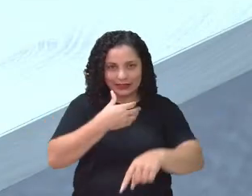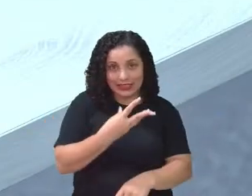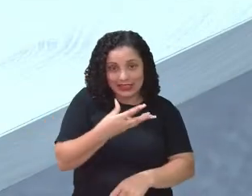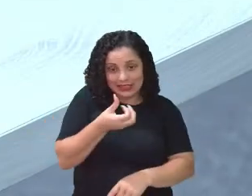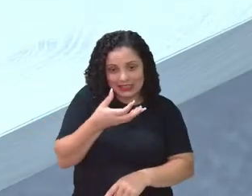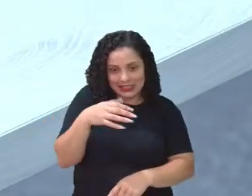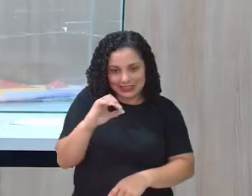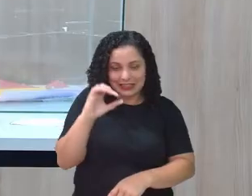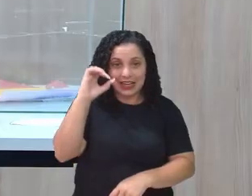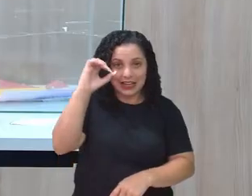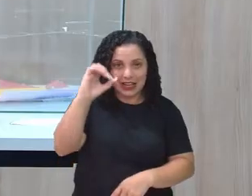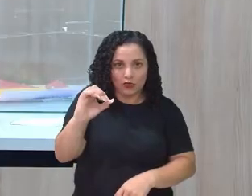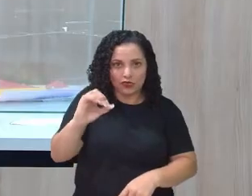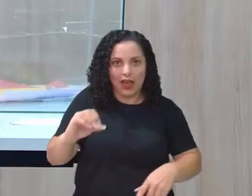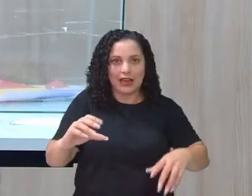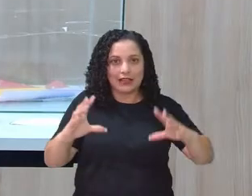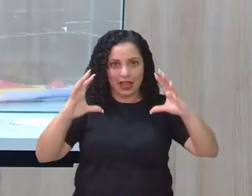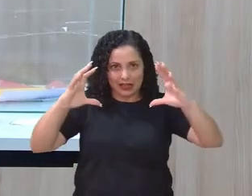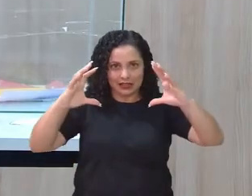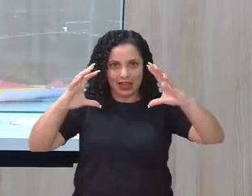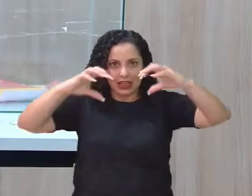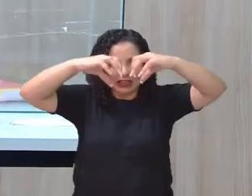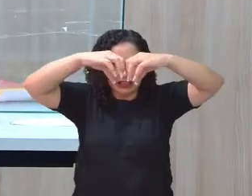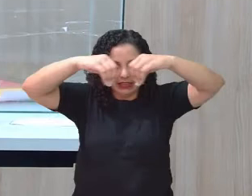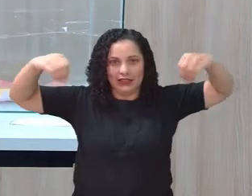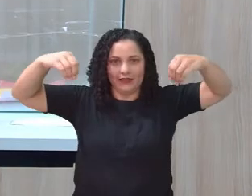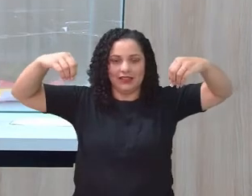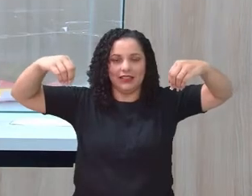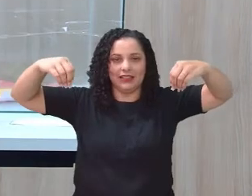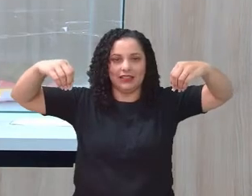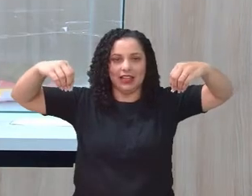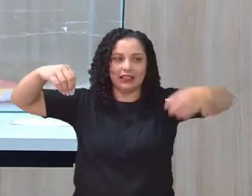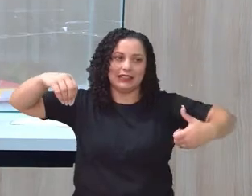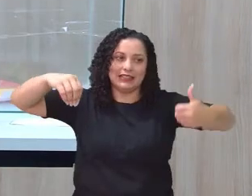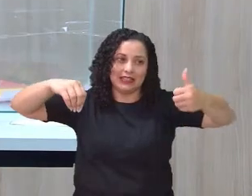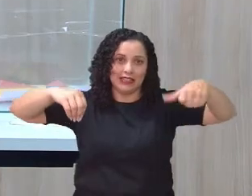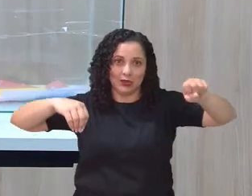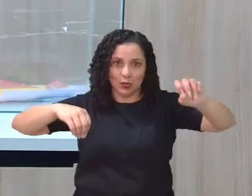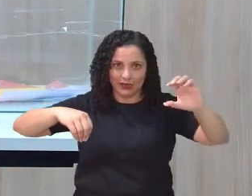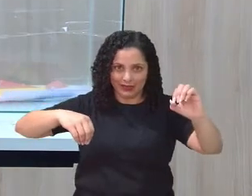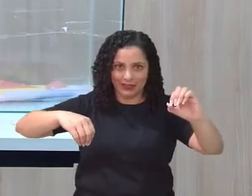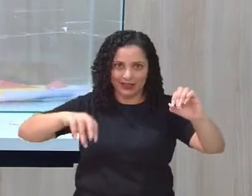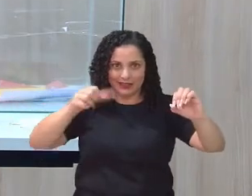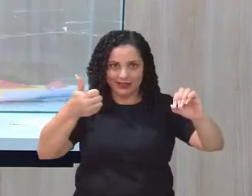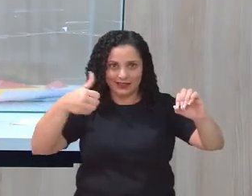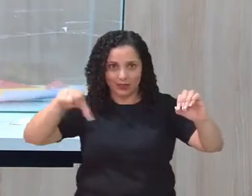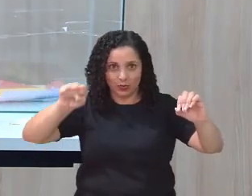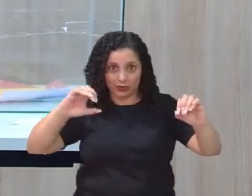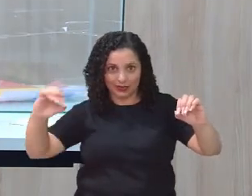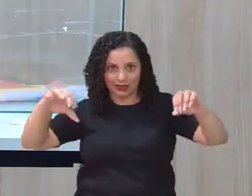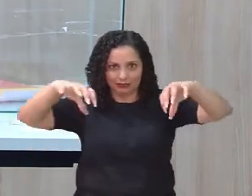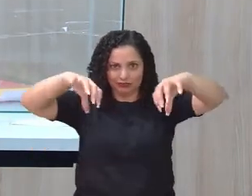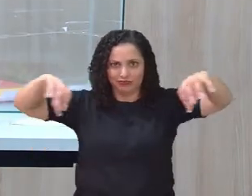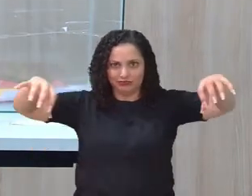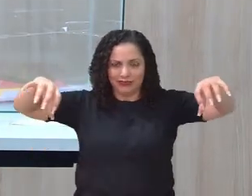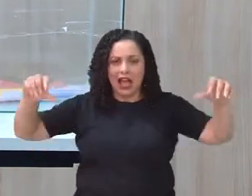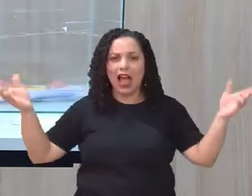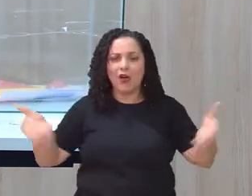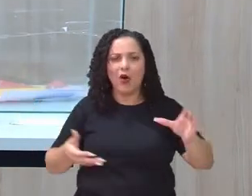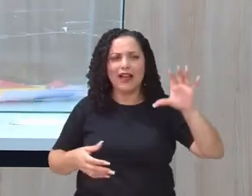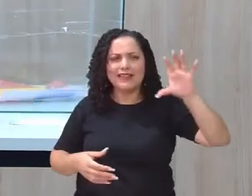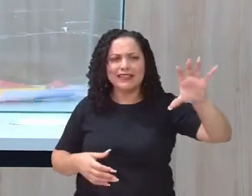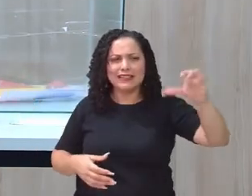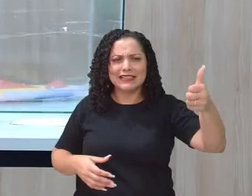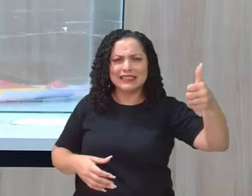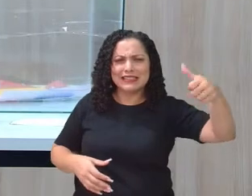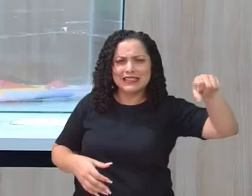graus, eu divido essa circunferência na metade. Então, eu tenho aí 180 graus. E se eu divido esse 180